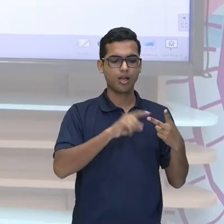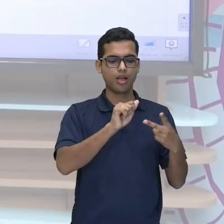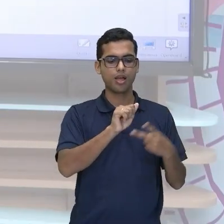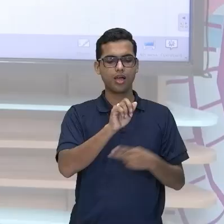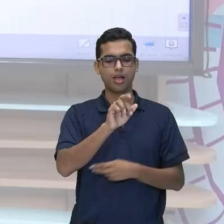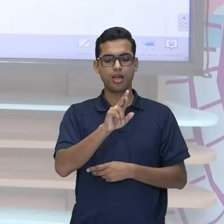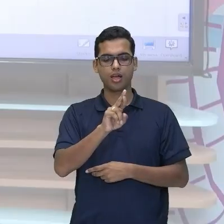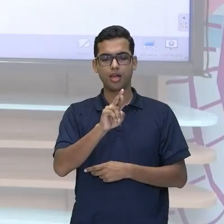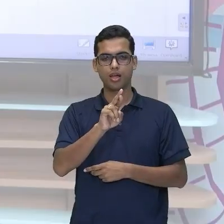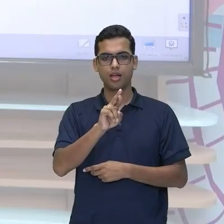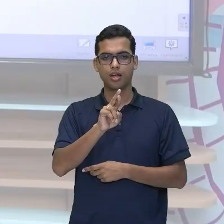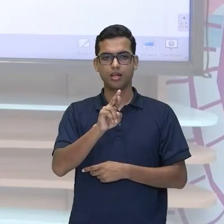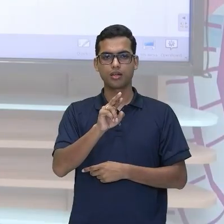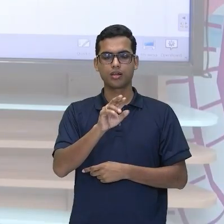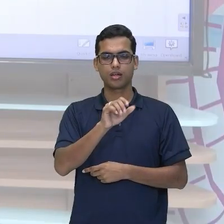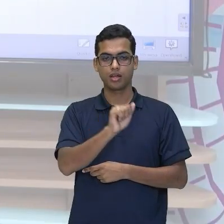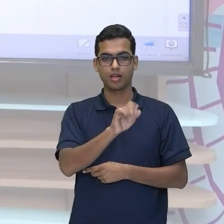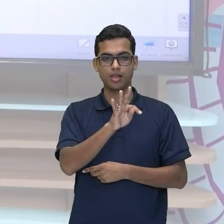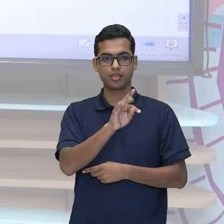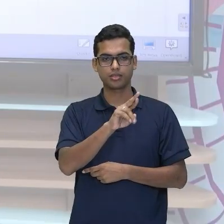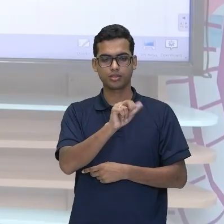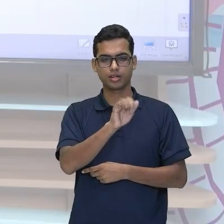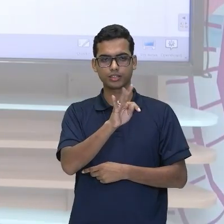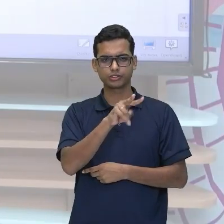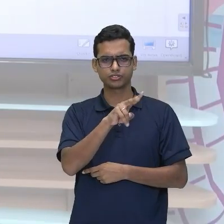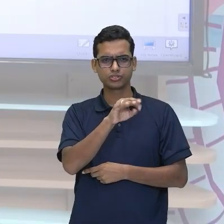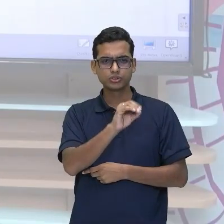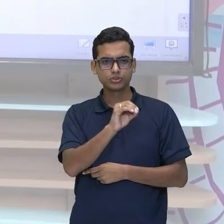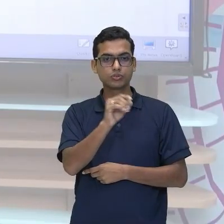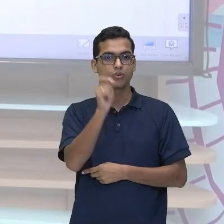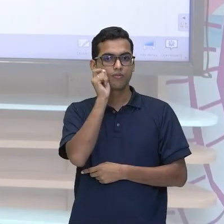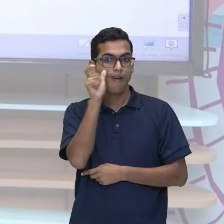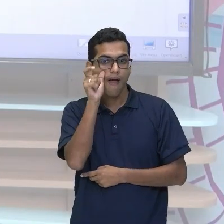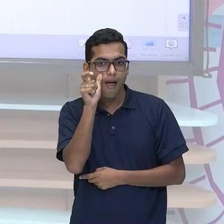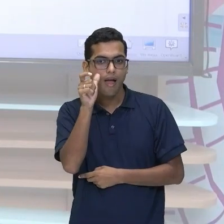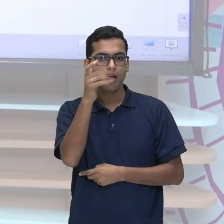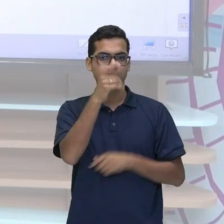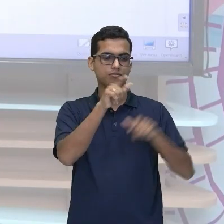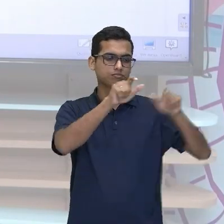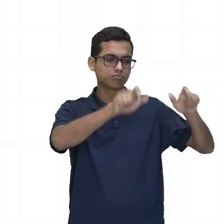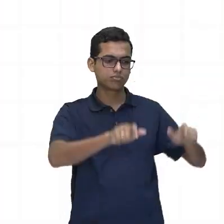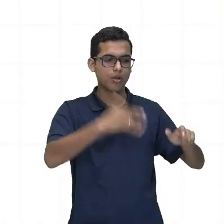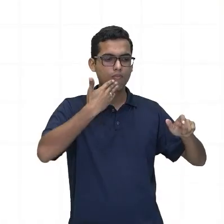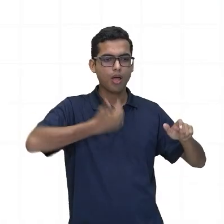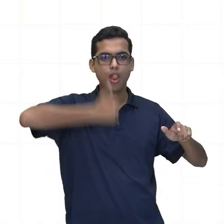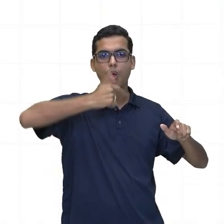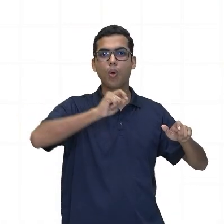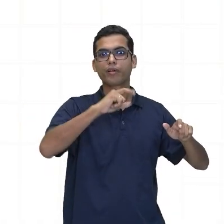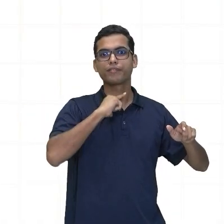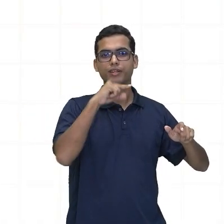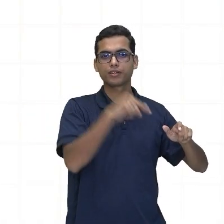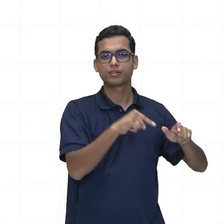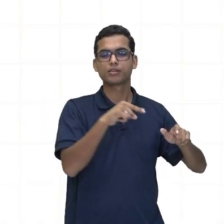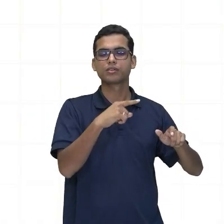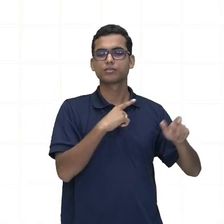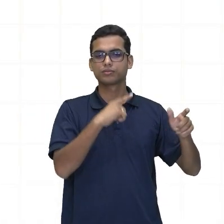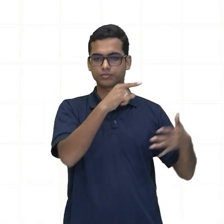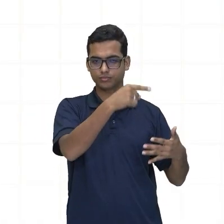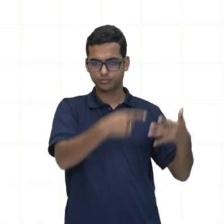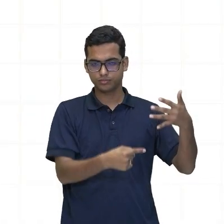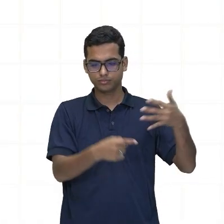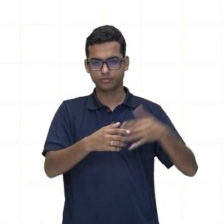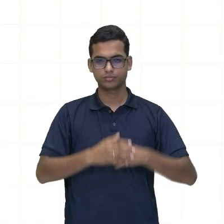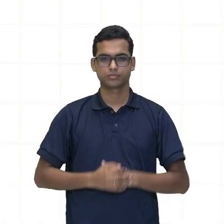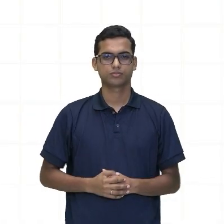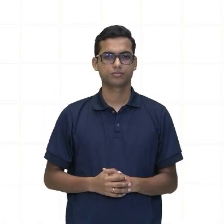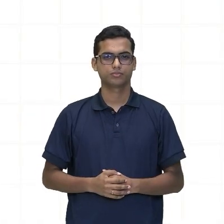melhor. Então, eu chamo isso de fator atrativo. Vamos observar agora os mapinhas desses fluxos internos. Nós temos